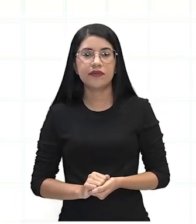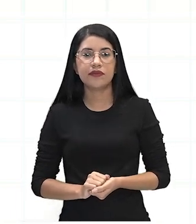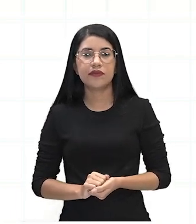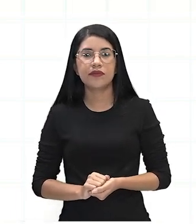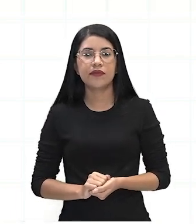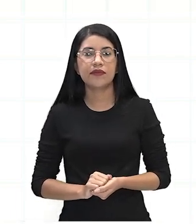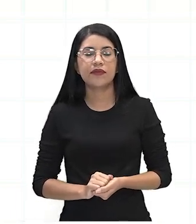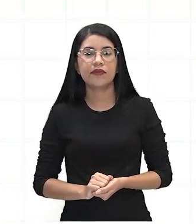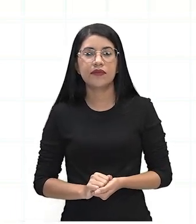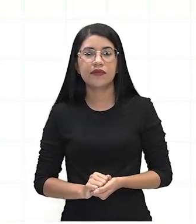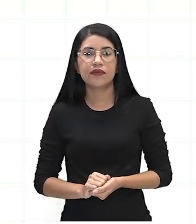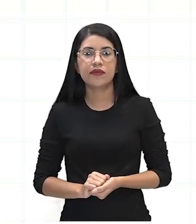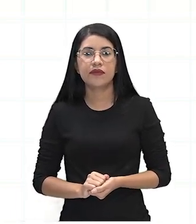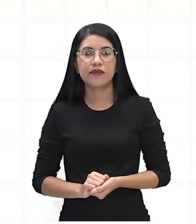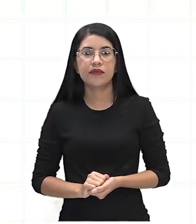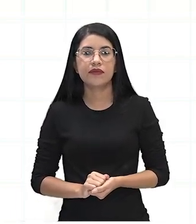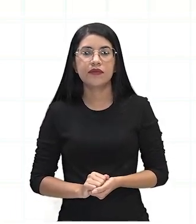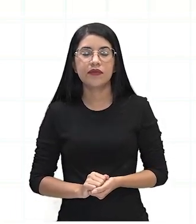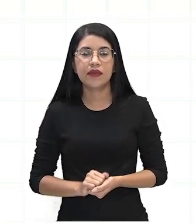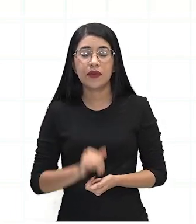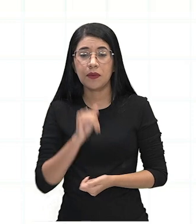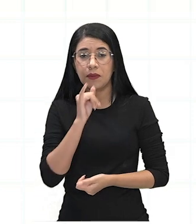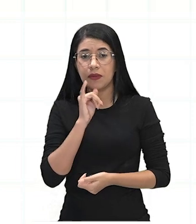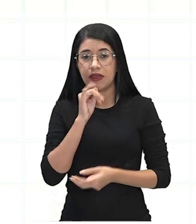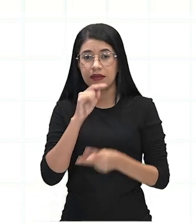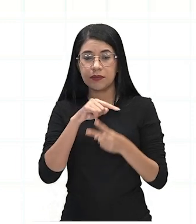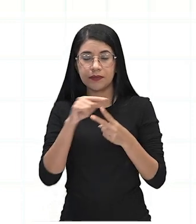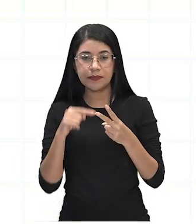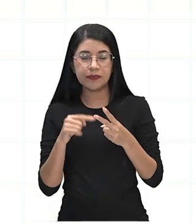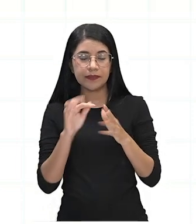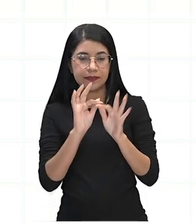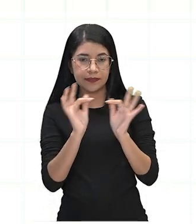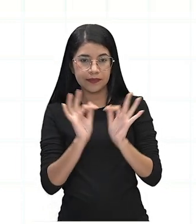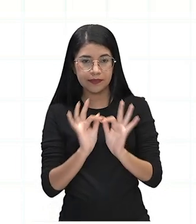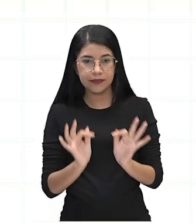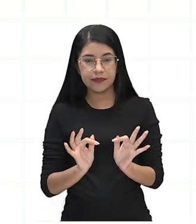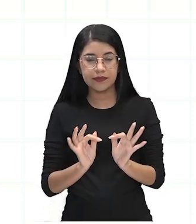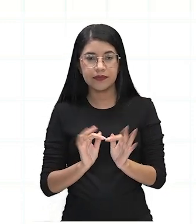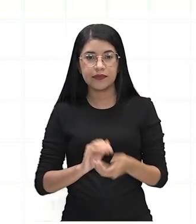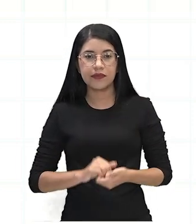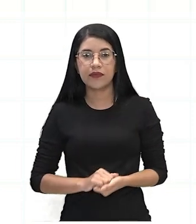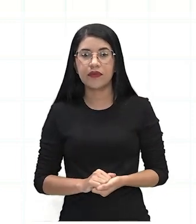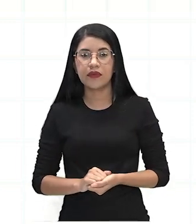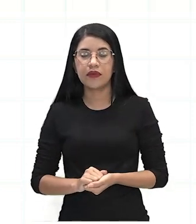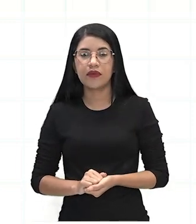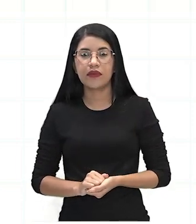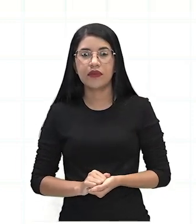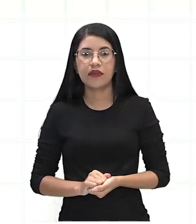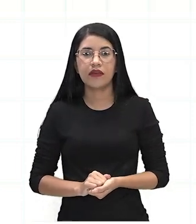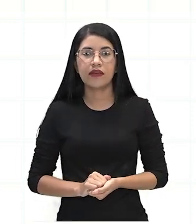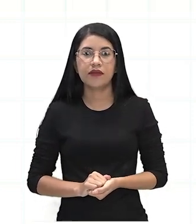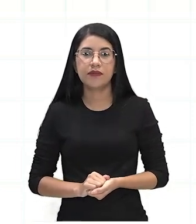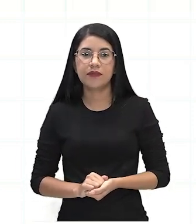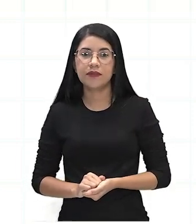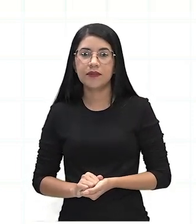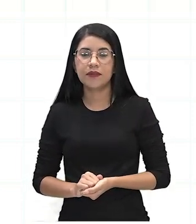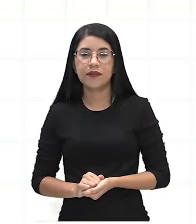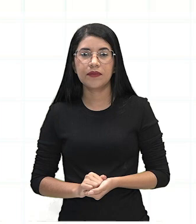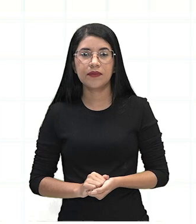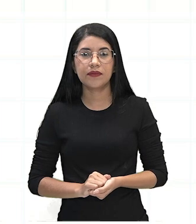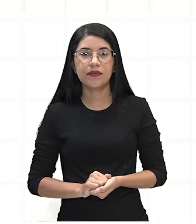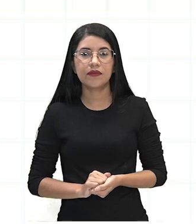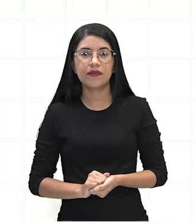smart. Temos aqui have books. Have books. Ok?